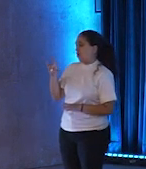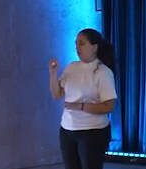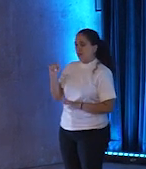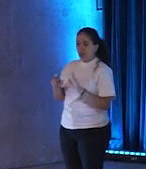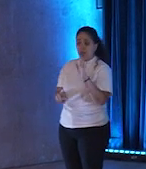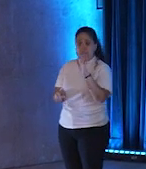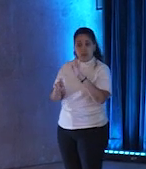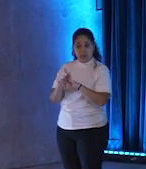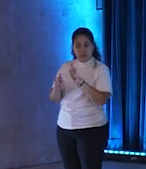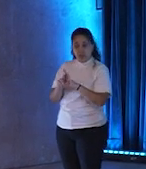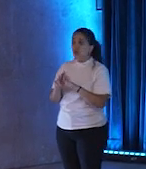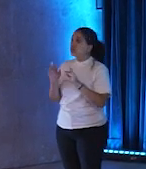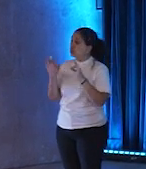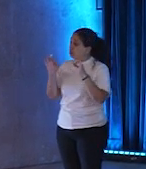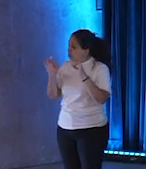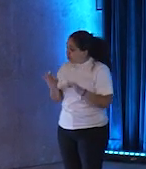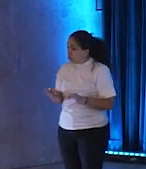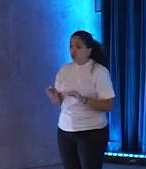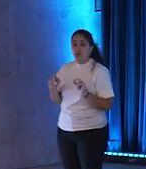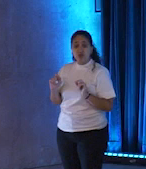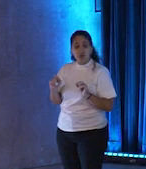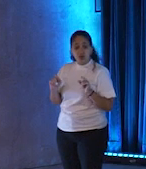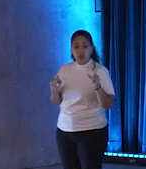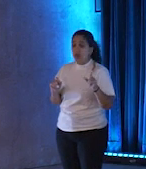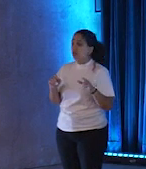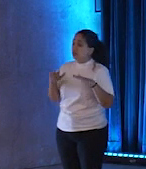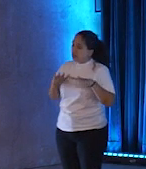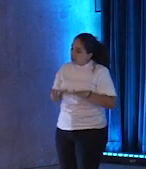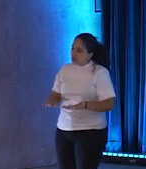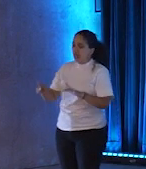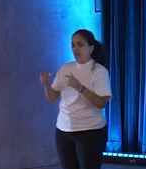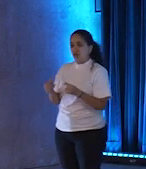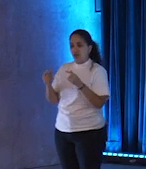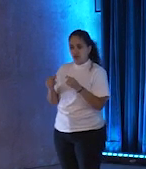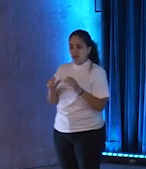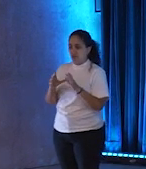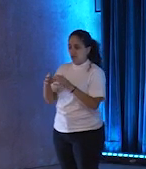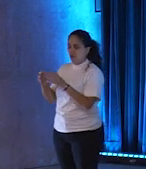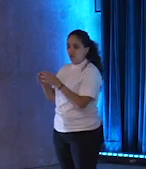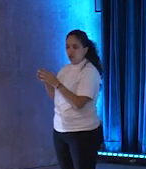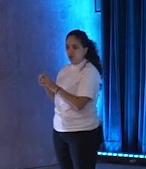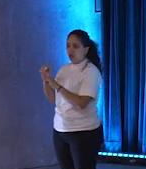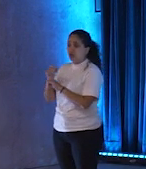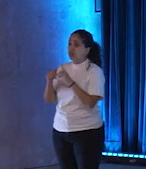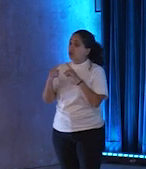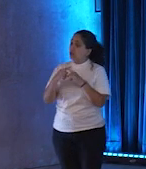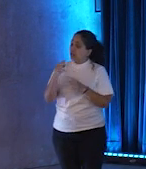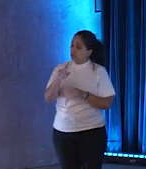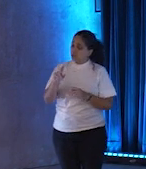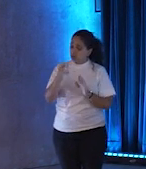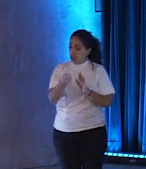de forma mais concreta a estabilidade econômica de grupos sociais pelo emprego das